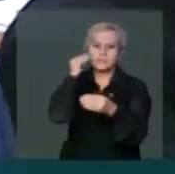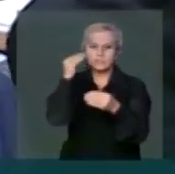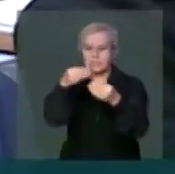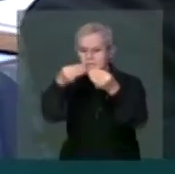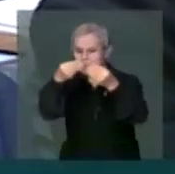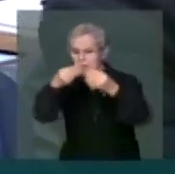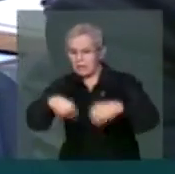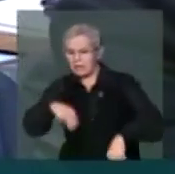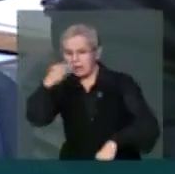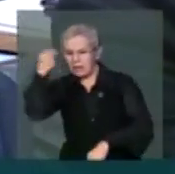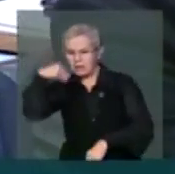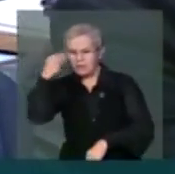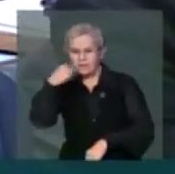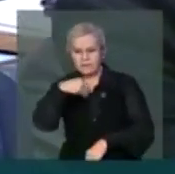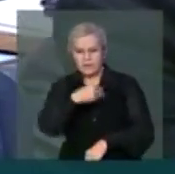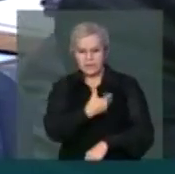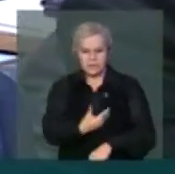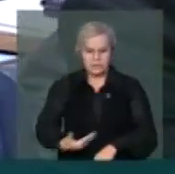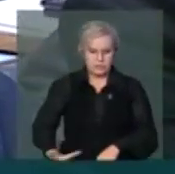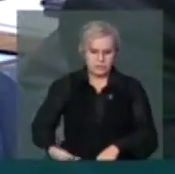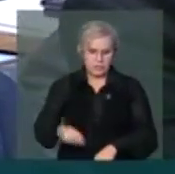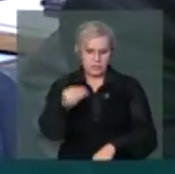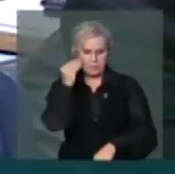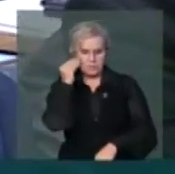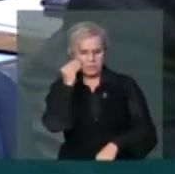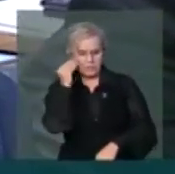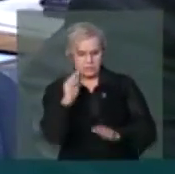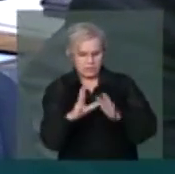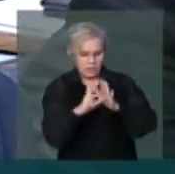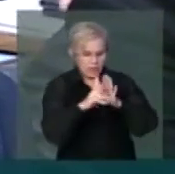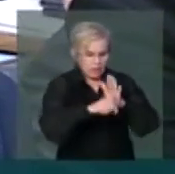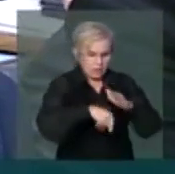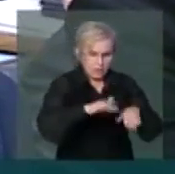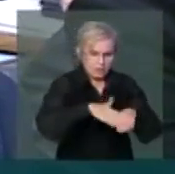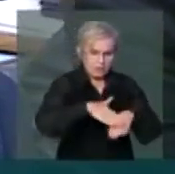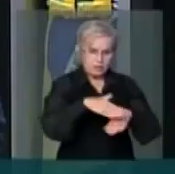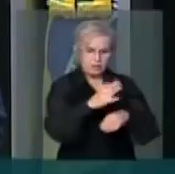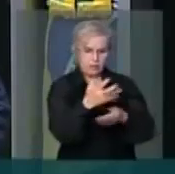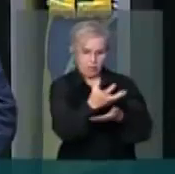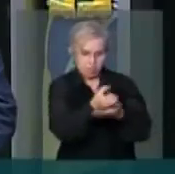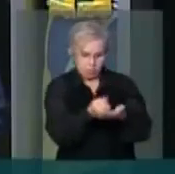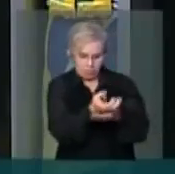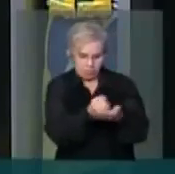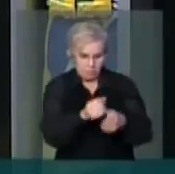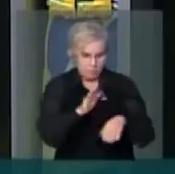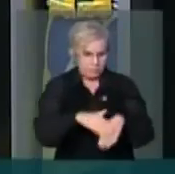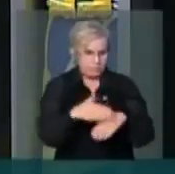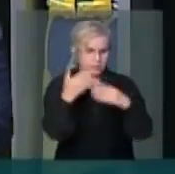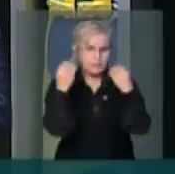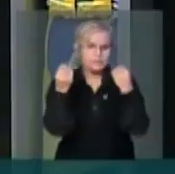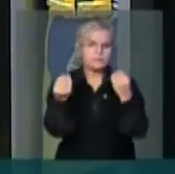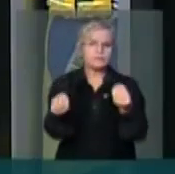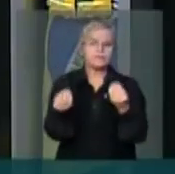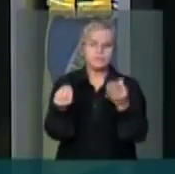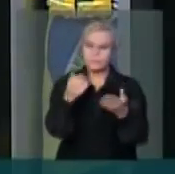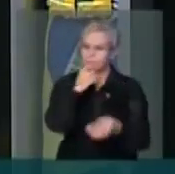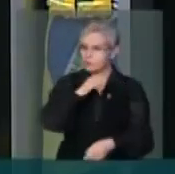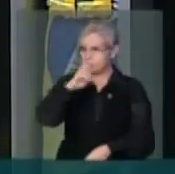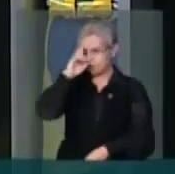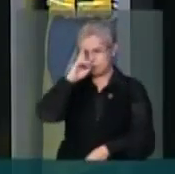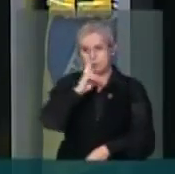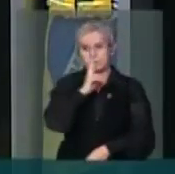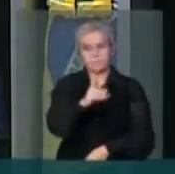governo, para achacarem mais, tomarem mais e tirarem mais? Vossa Excelência não respondeu a